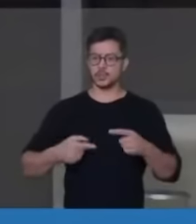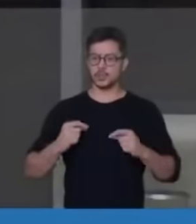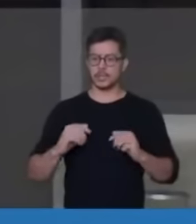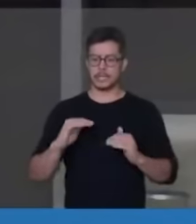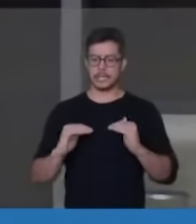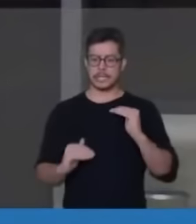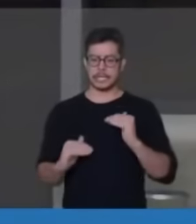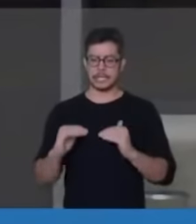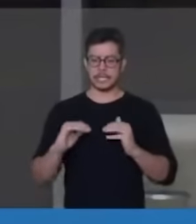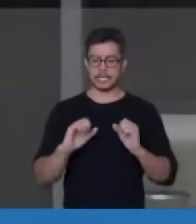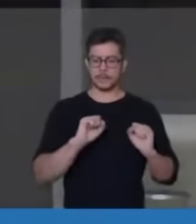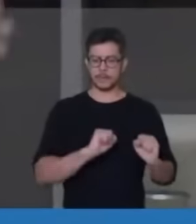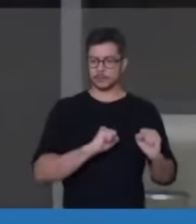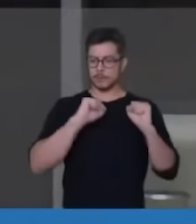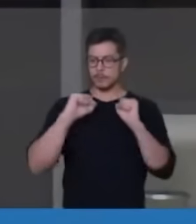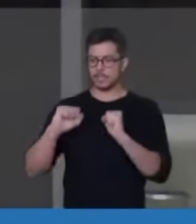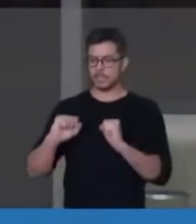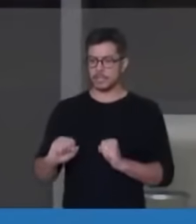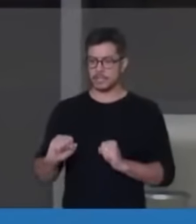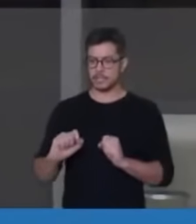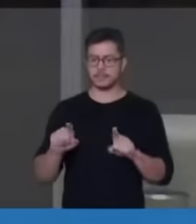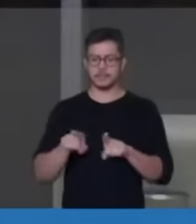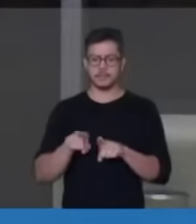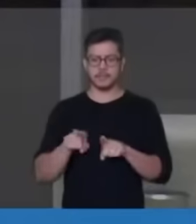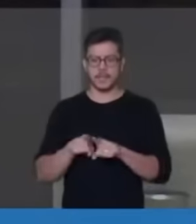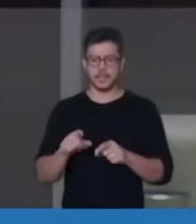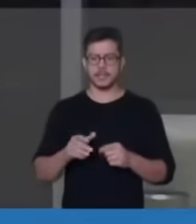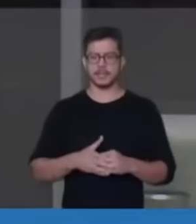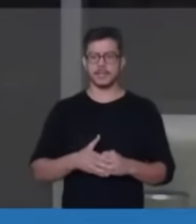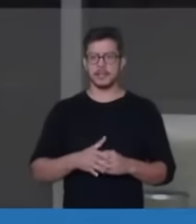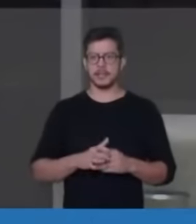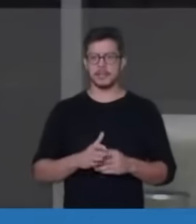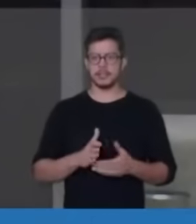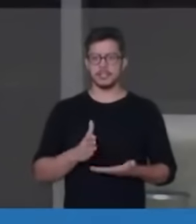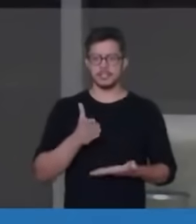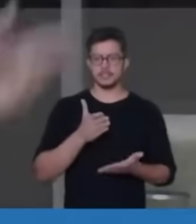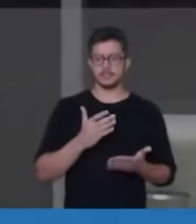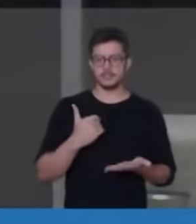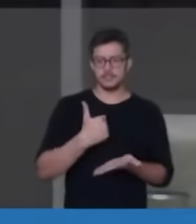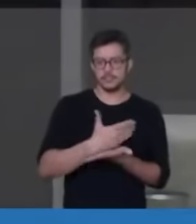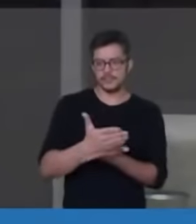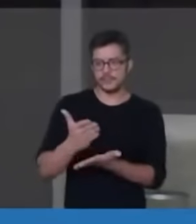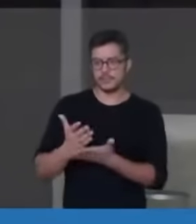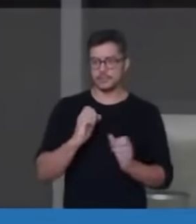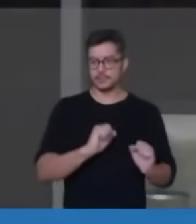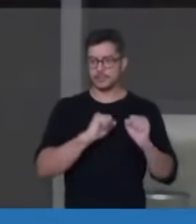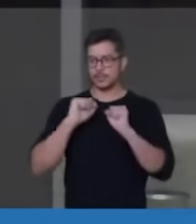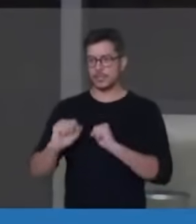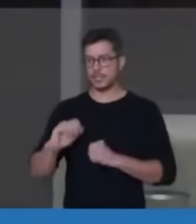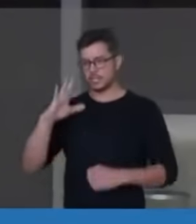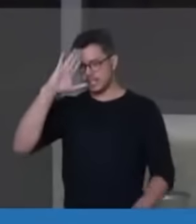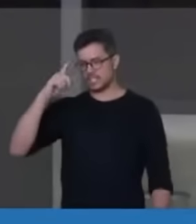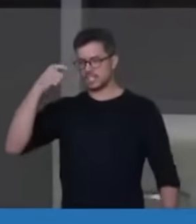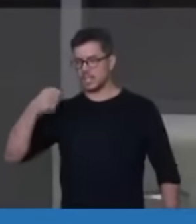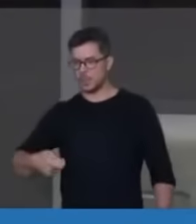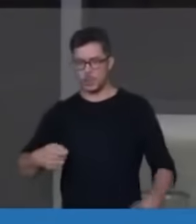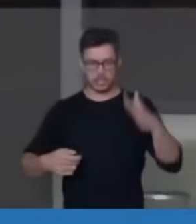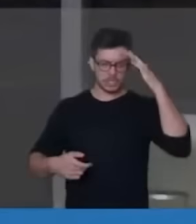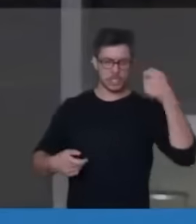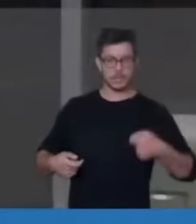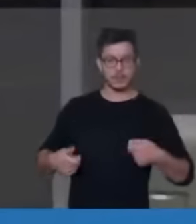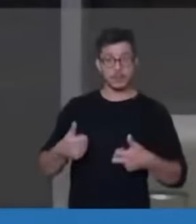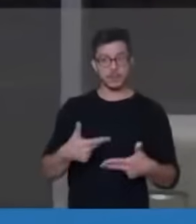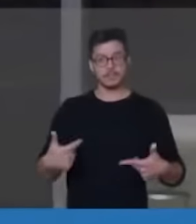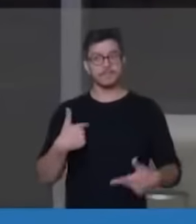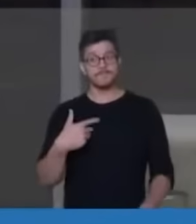os poderes, da divisão dos poderes, e ditadura para lá, ditadura para cá. E eu me lembrava disso,